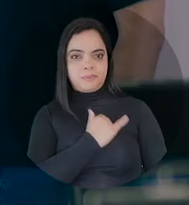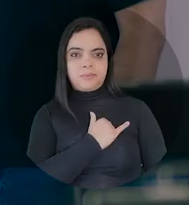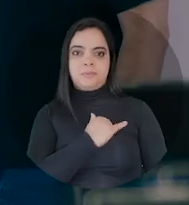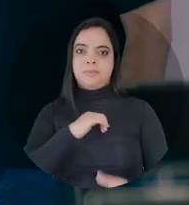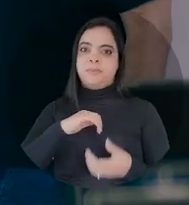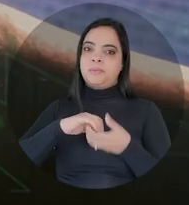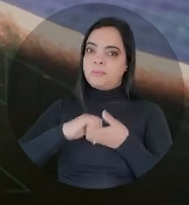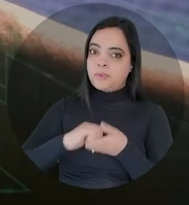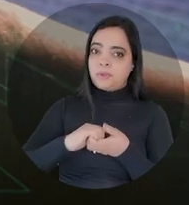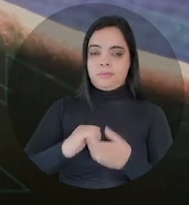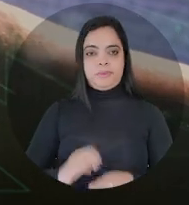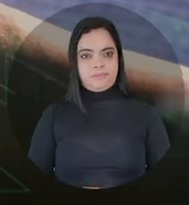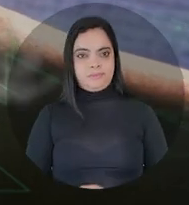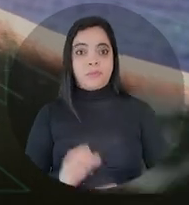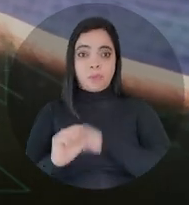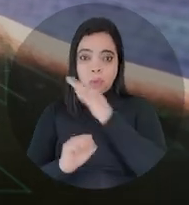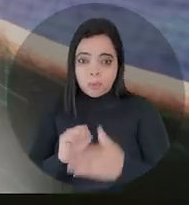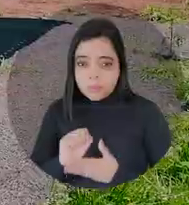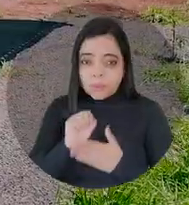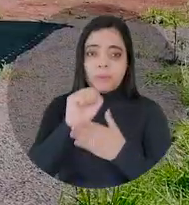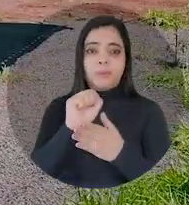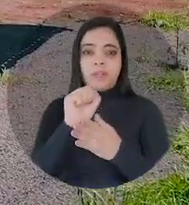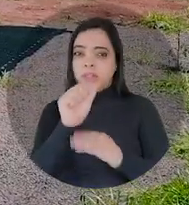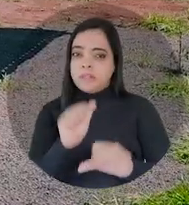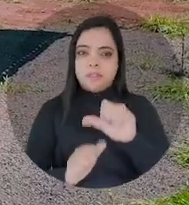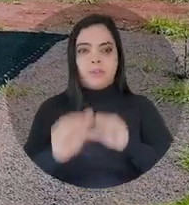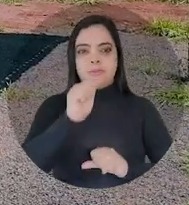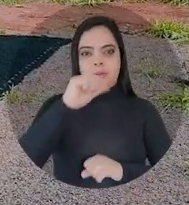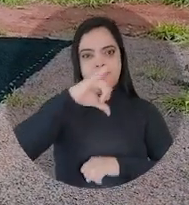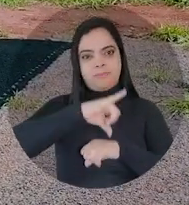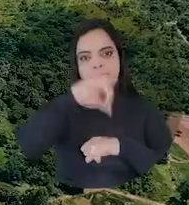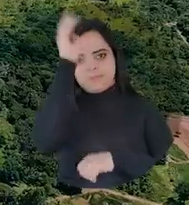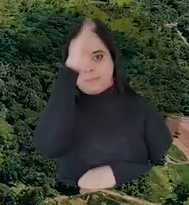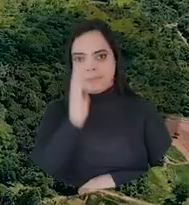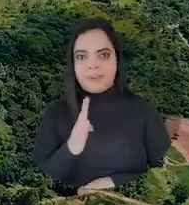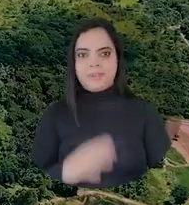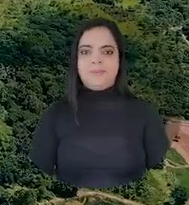Monte Carmelo, transforma de maneira sustentável o Brasil Central.